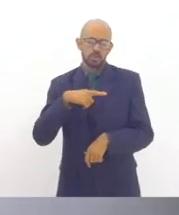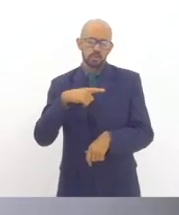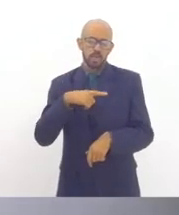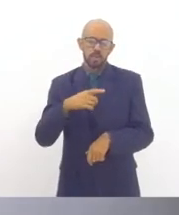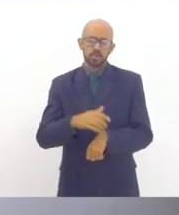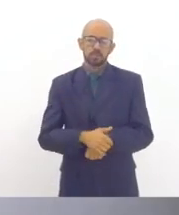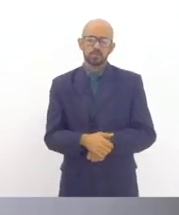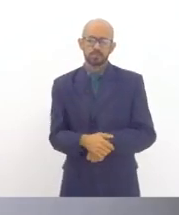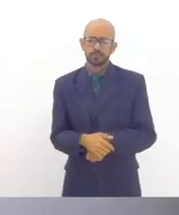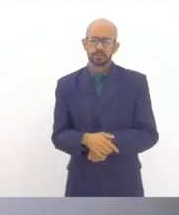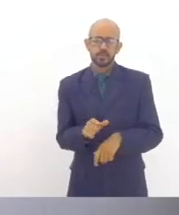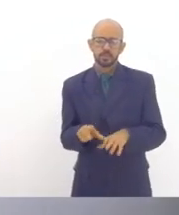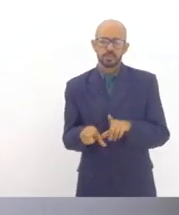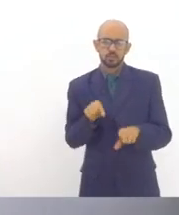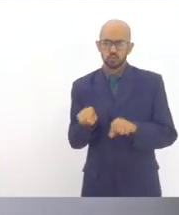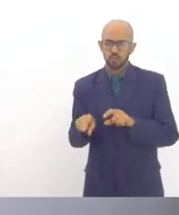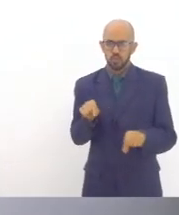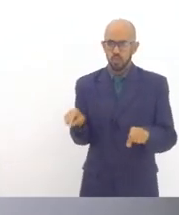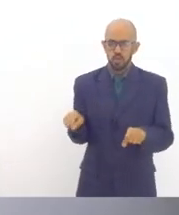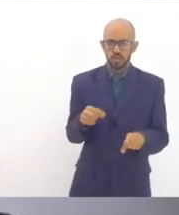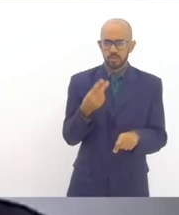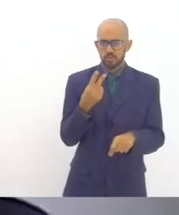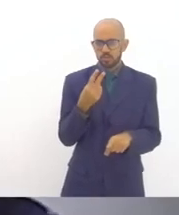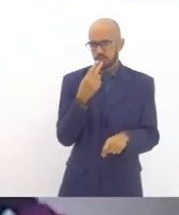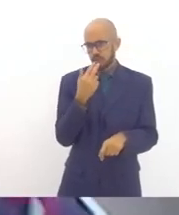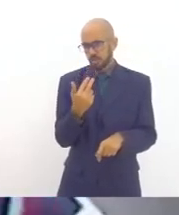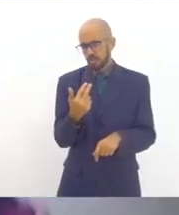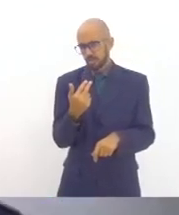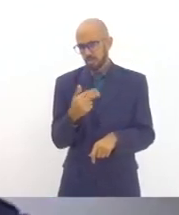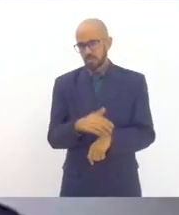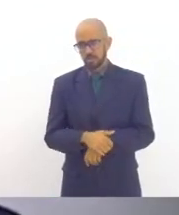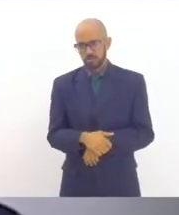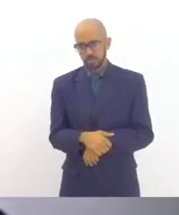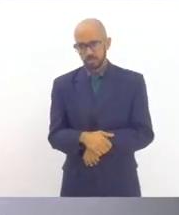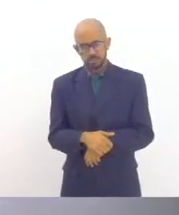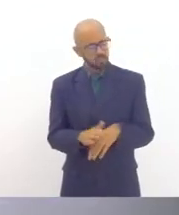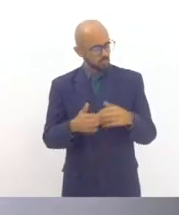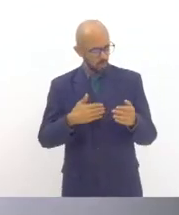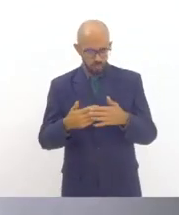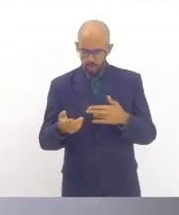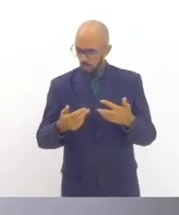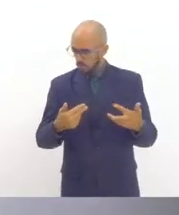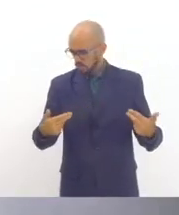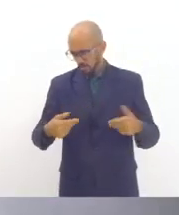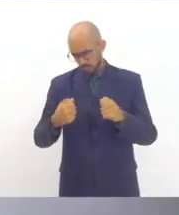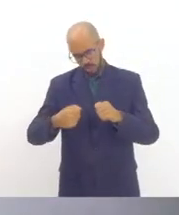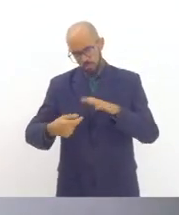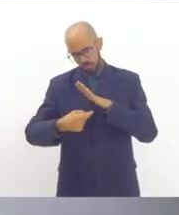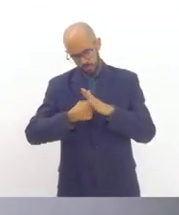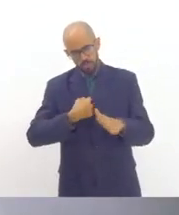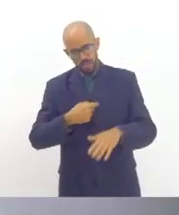essa escolha entre os dois idiomas aí. E qualquer coisa, eu estou aqui para responder a vocês.